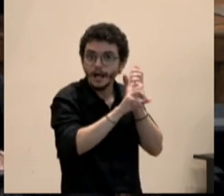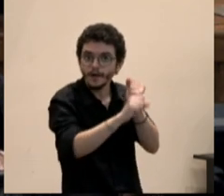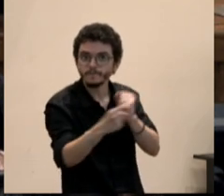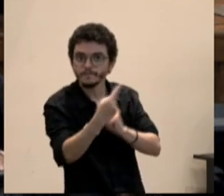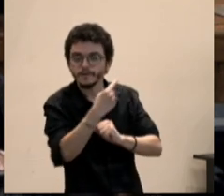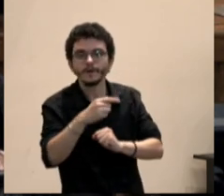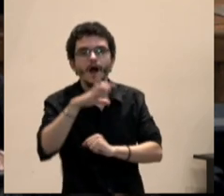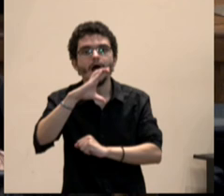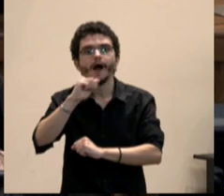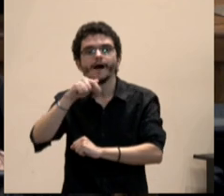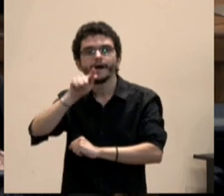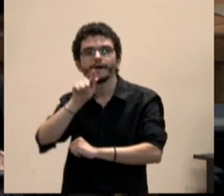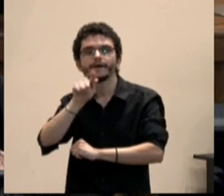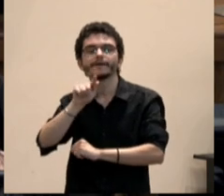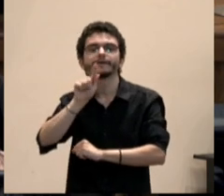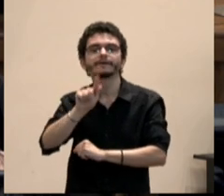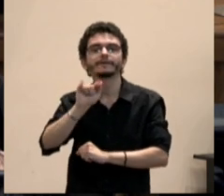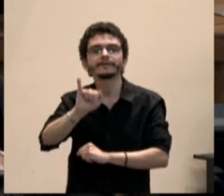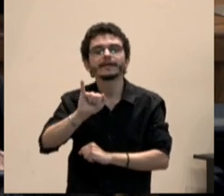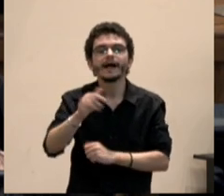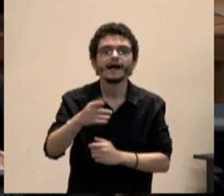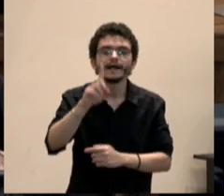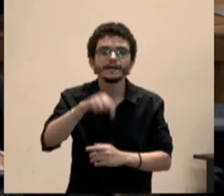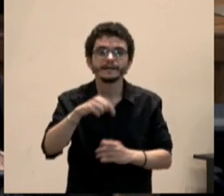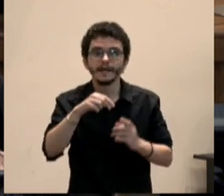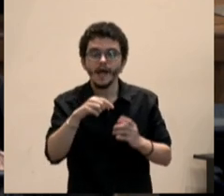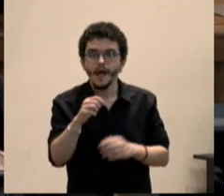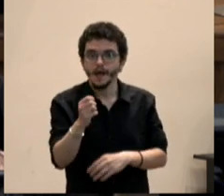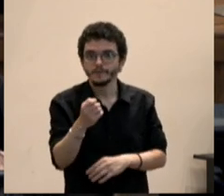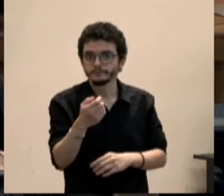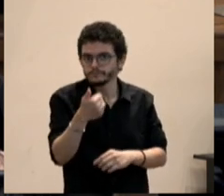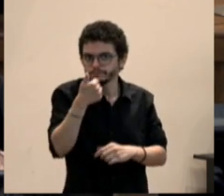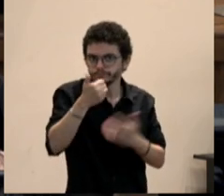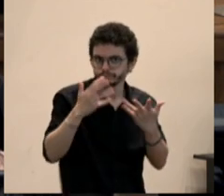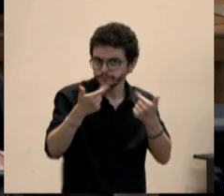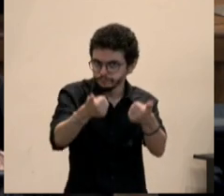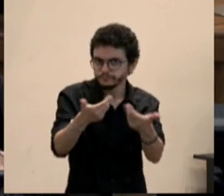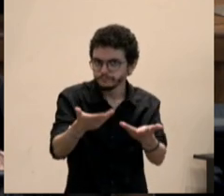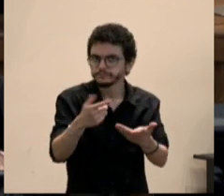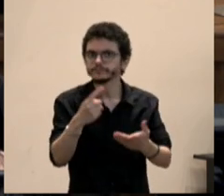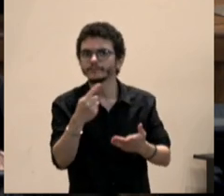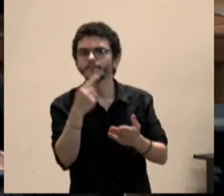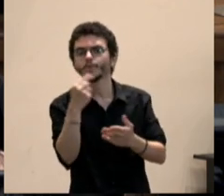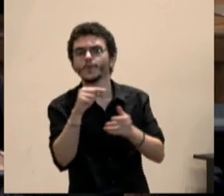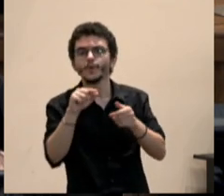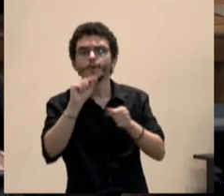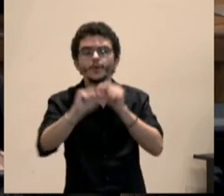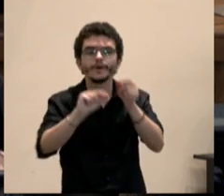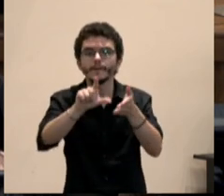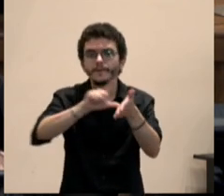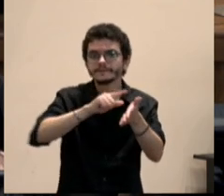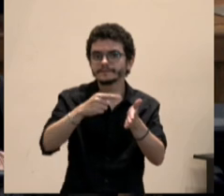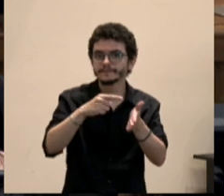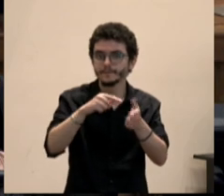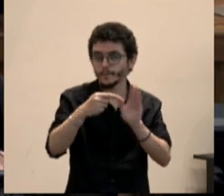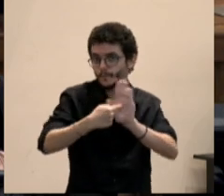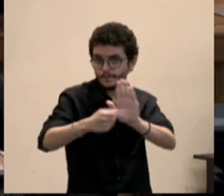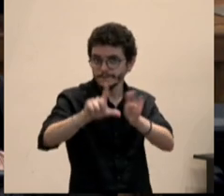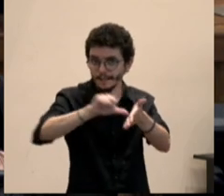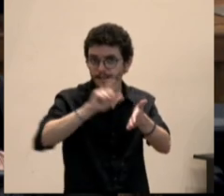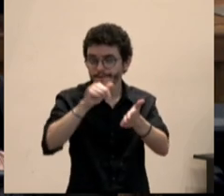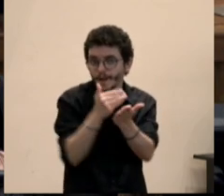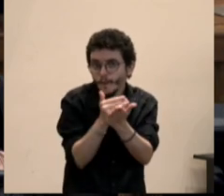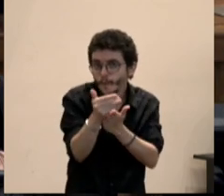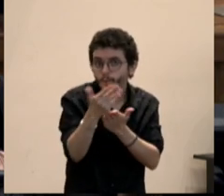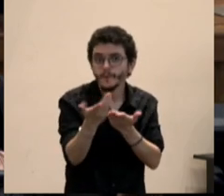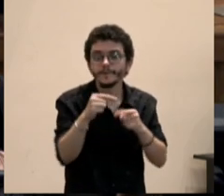CAC, o curso de aluno de qualidade, que o que eu apresentei é o CAC, é o inicial. O CAC é caminhar para aquele lá. Os